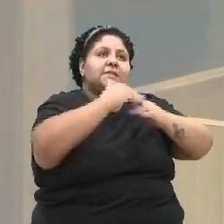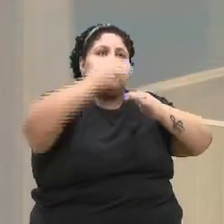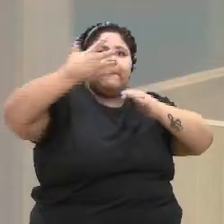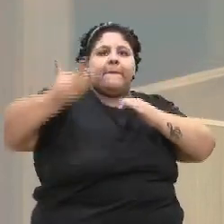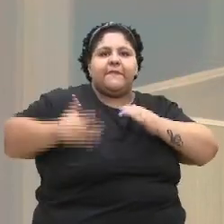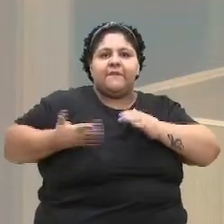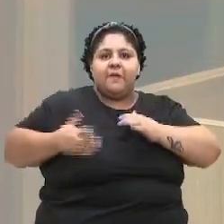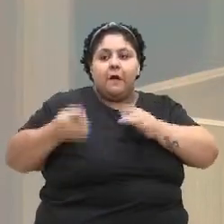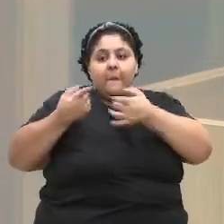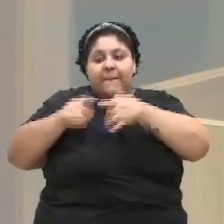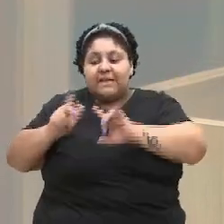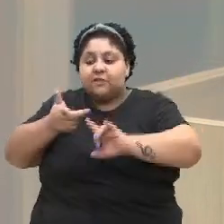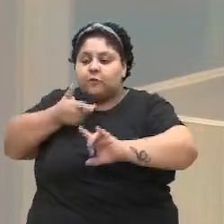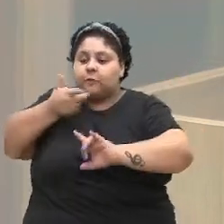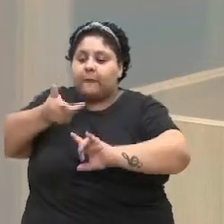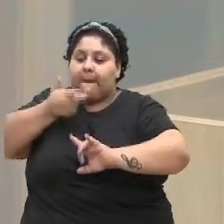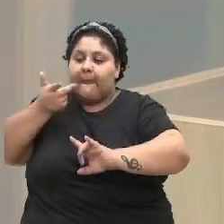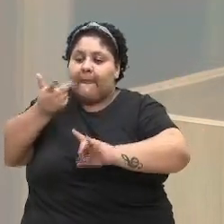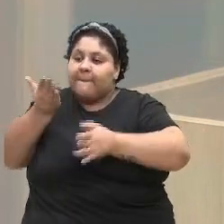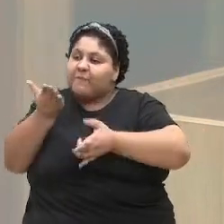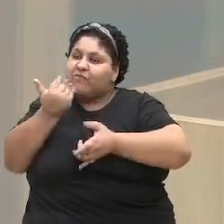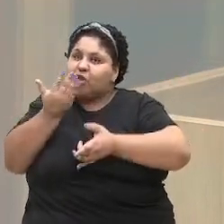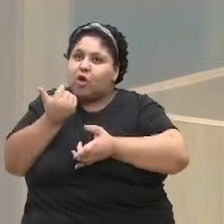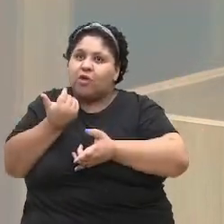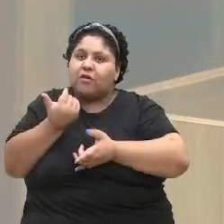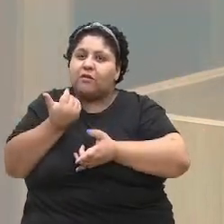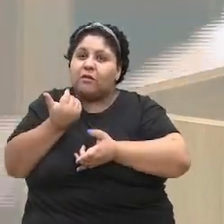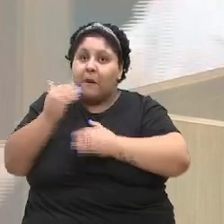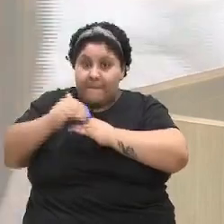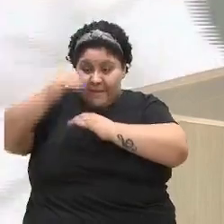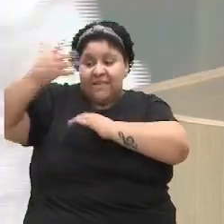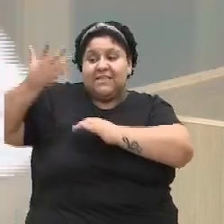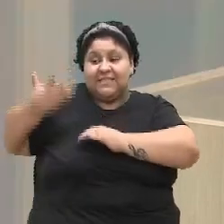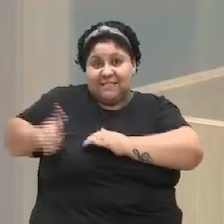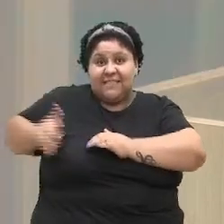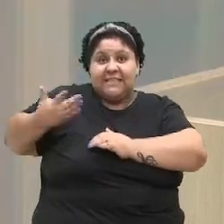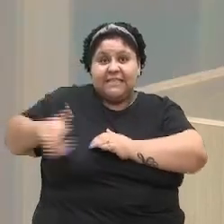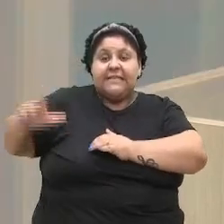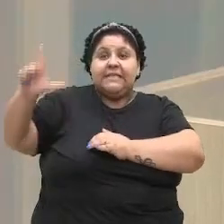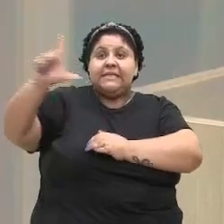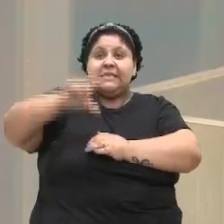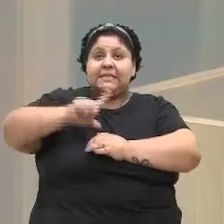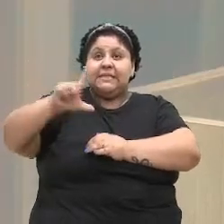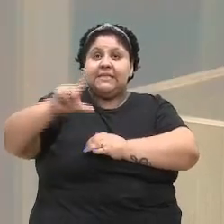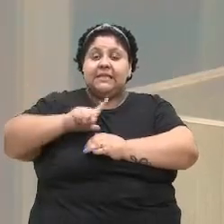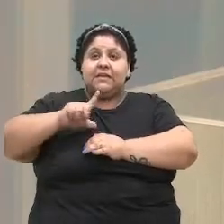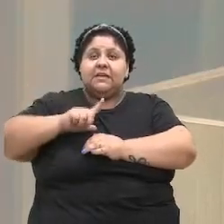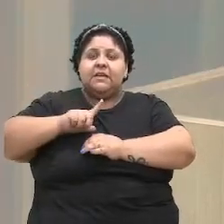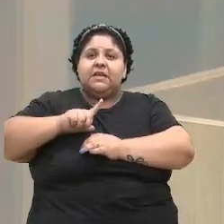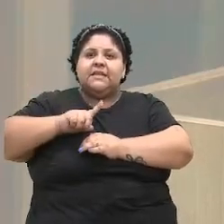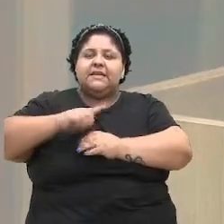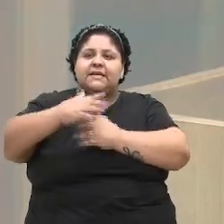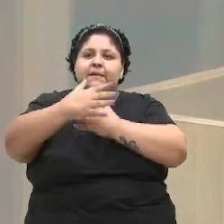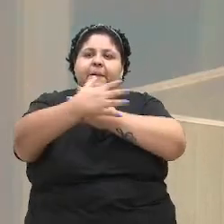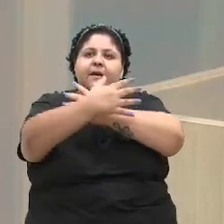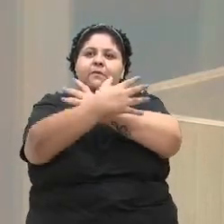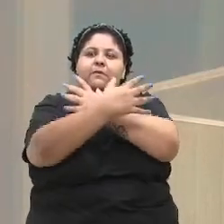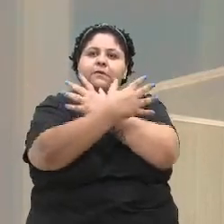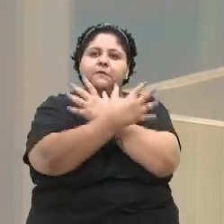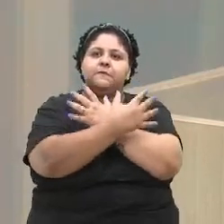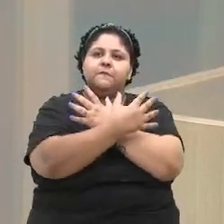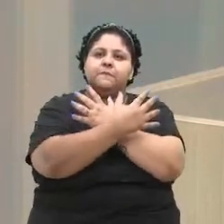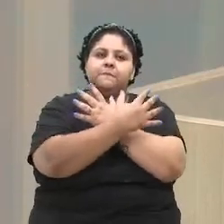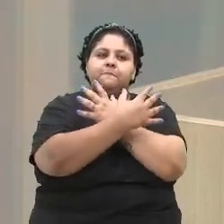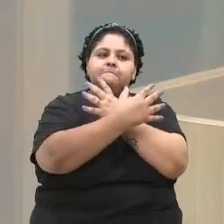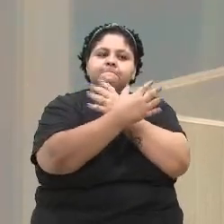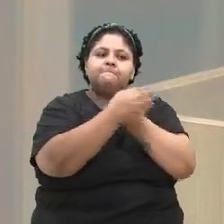nós estamos falando que a cesta básica vai custar mais cara e que teremos um desemprego em massa